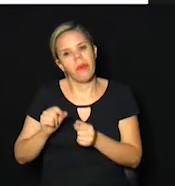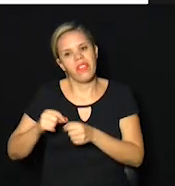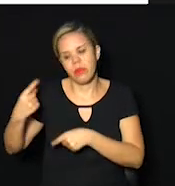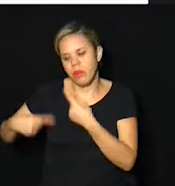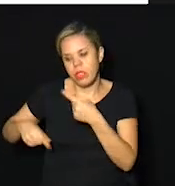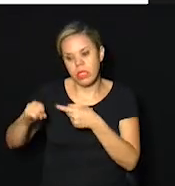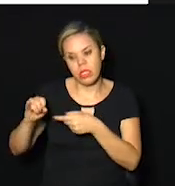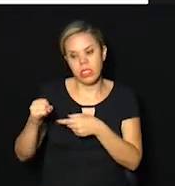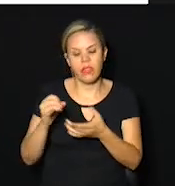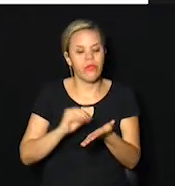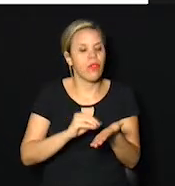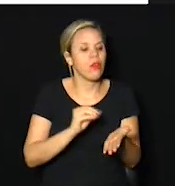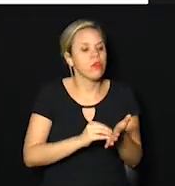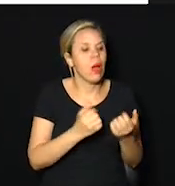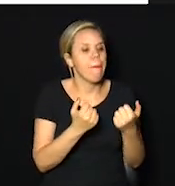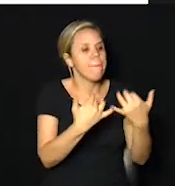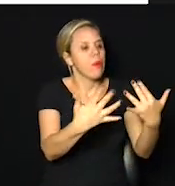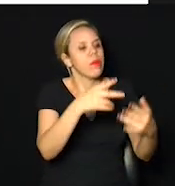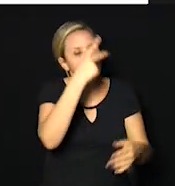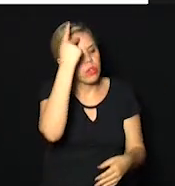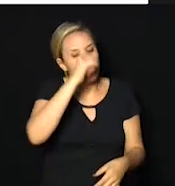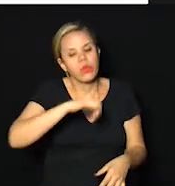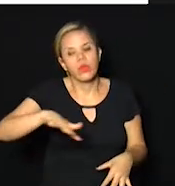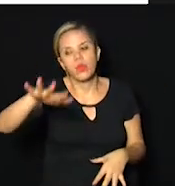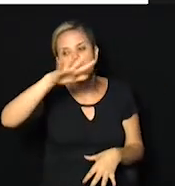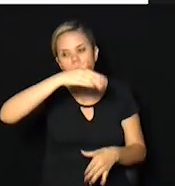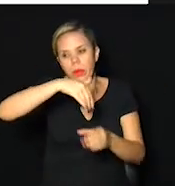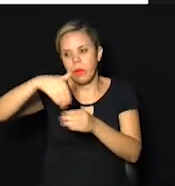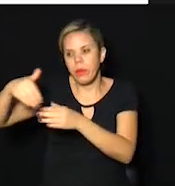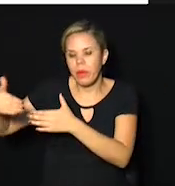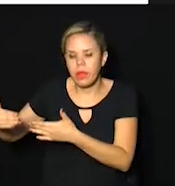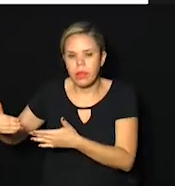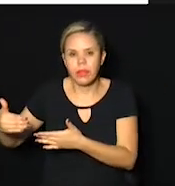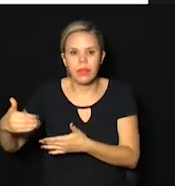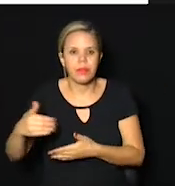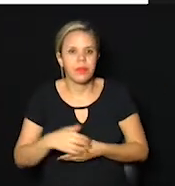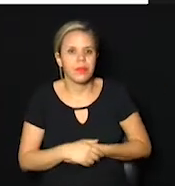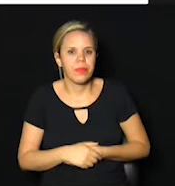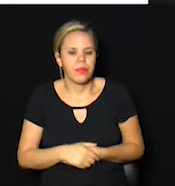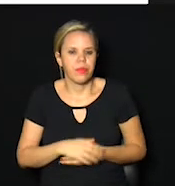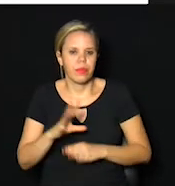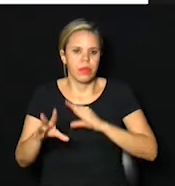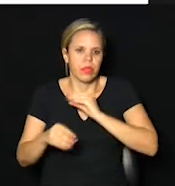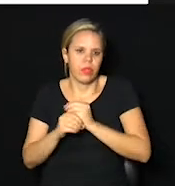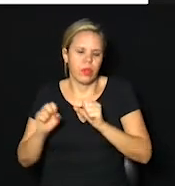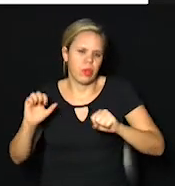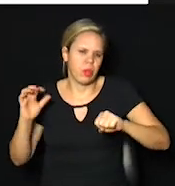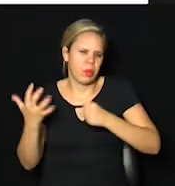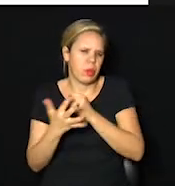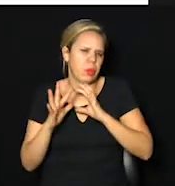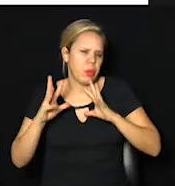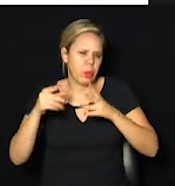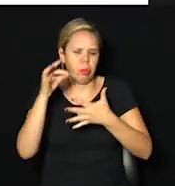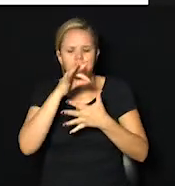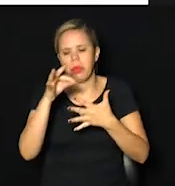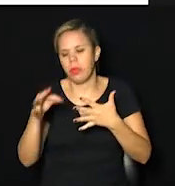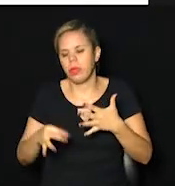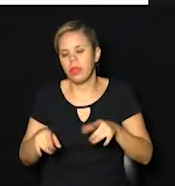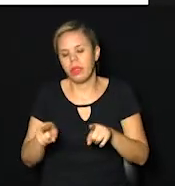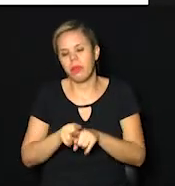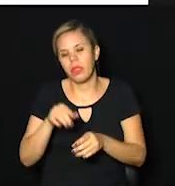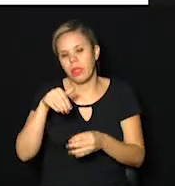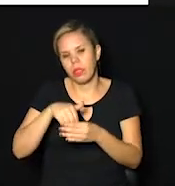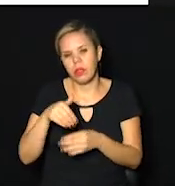observar públicos, do cenário eleitoral, da eleição, e o cenário eleitoral inclui Covid, inclui tudo isso, da eleição para